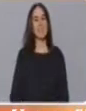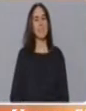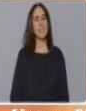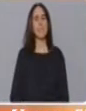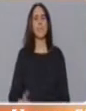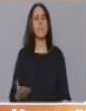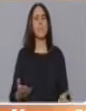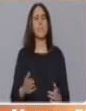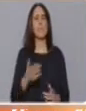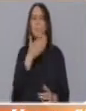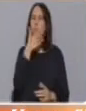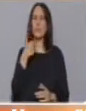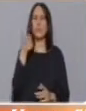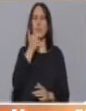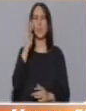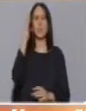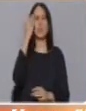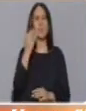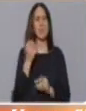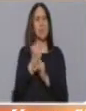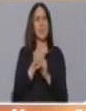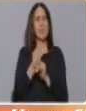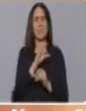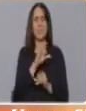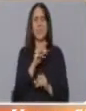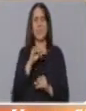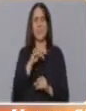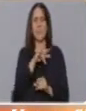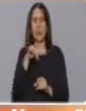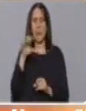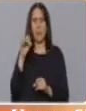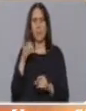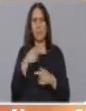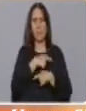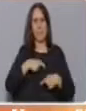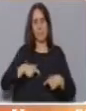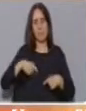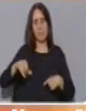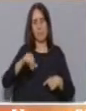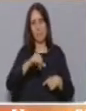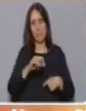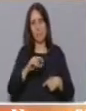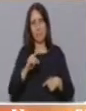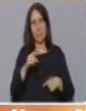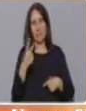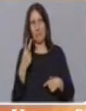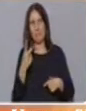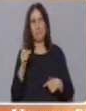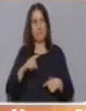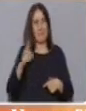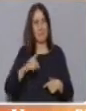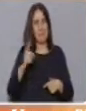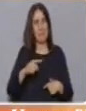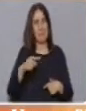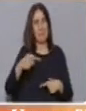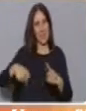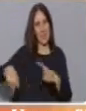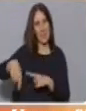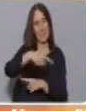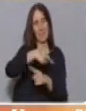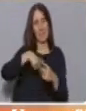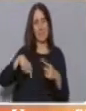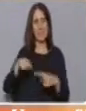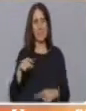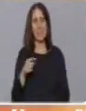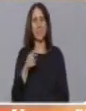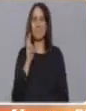Passei por sítios muito bonitos, fui às Ilhas Caimão, fui a 2 sítios diferentes no México, quer dizer, 2 sítios várias vezes, porque nós fazemos sempre a ronda.